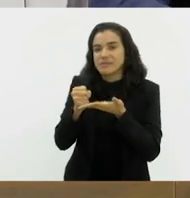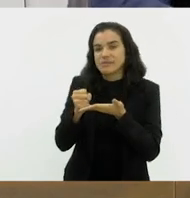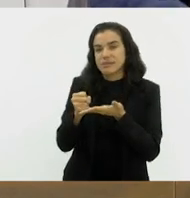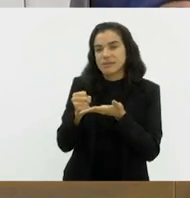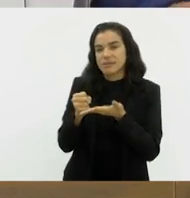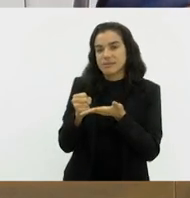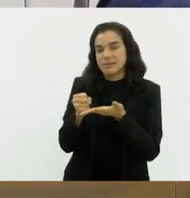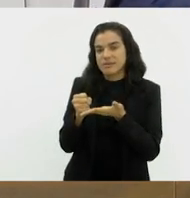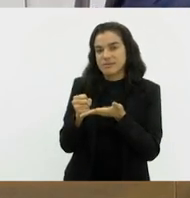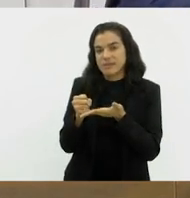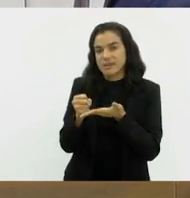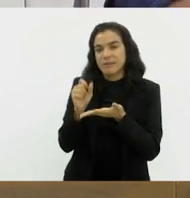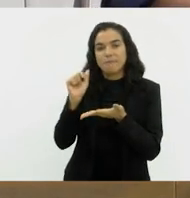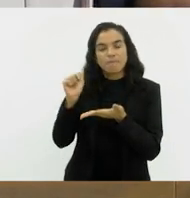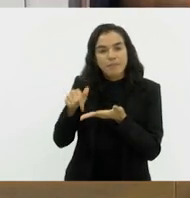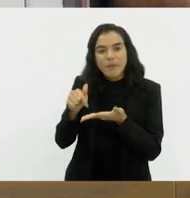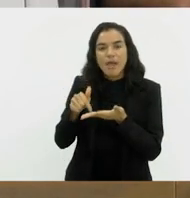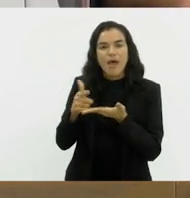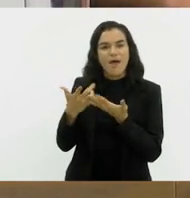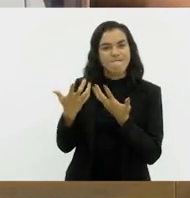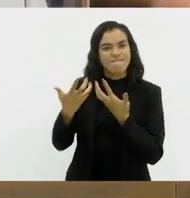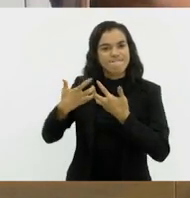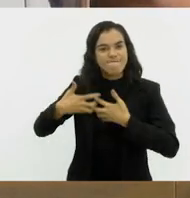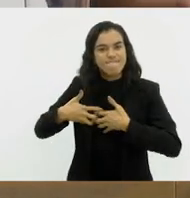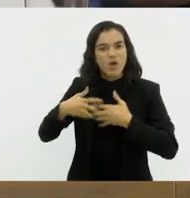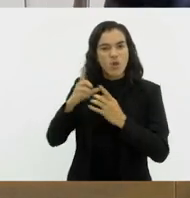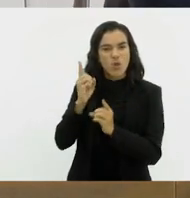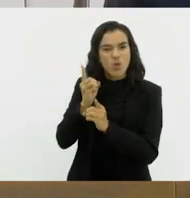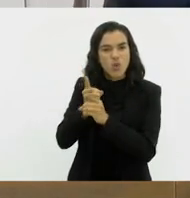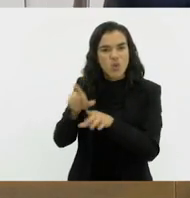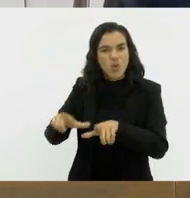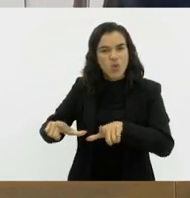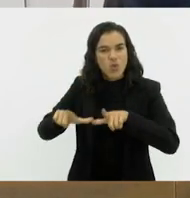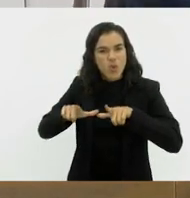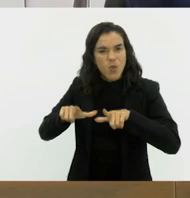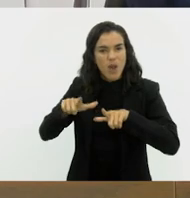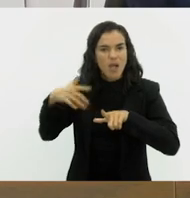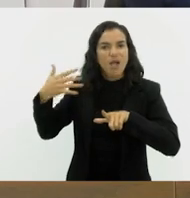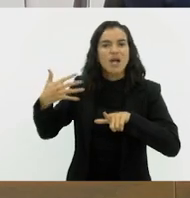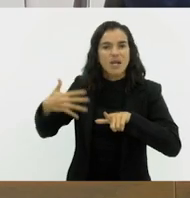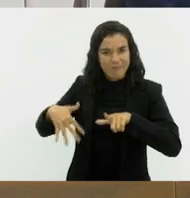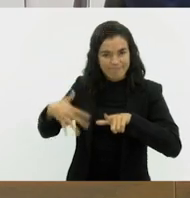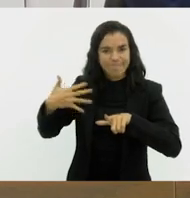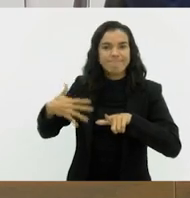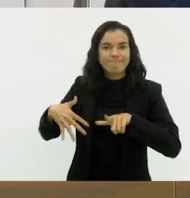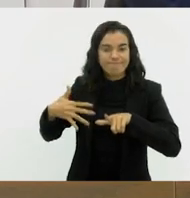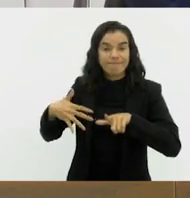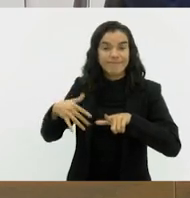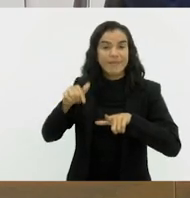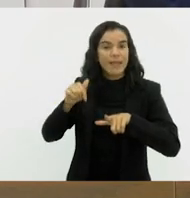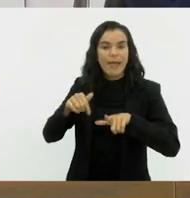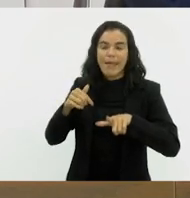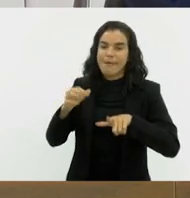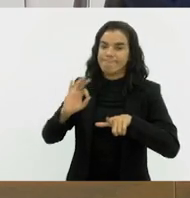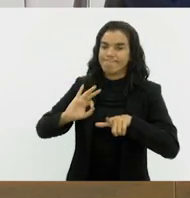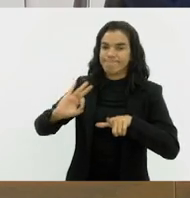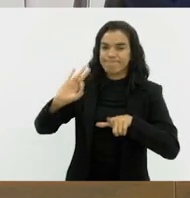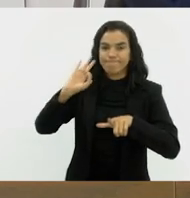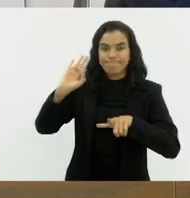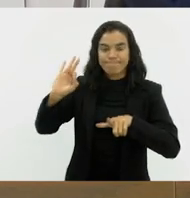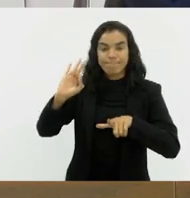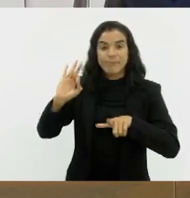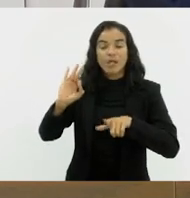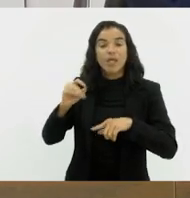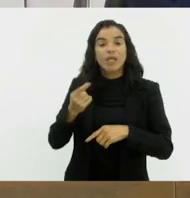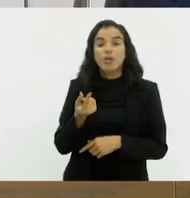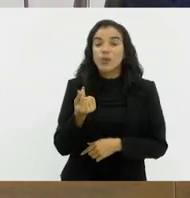assim, a eficiência do diagnóstico a partir desse exame é incalculável em relação a qualquer outro, e